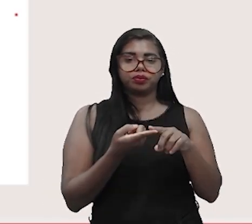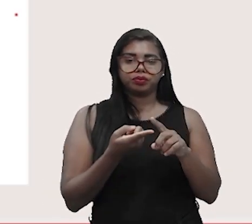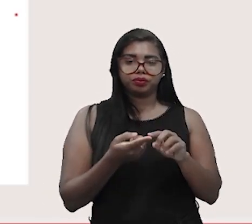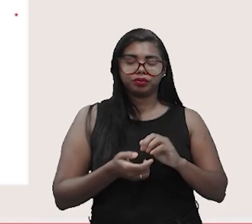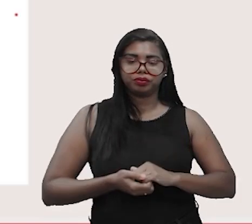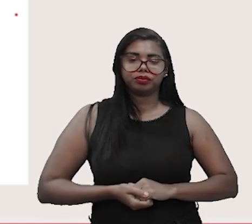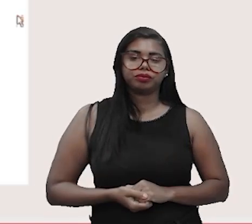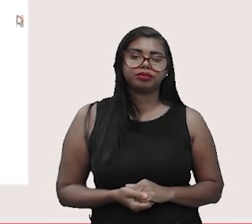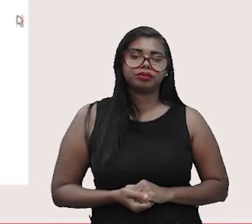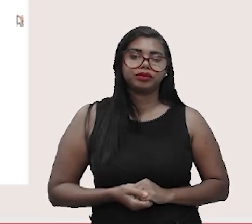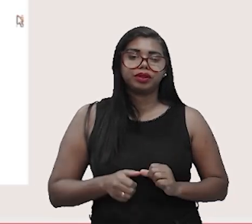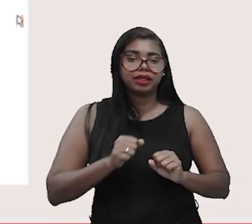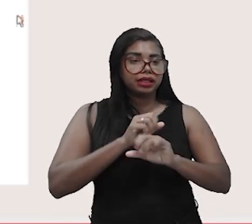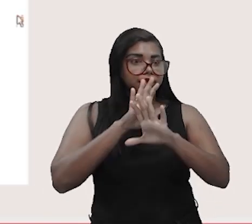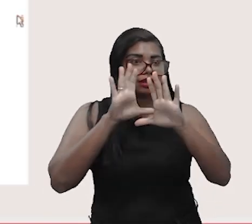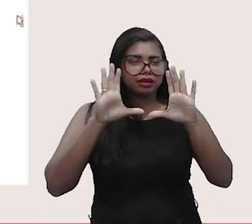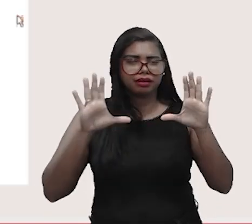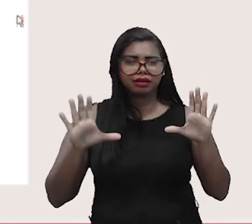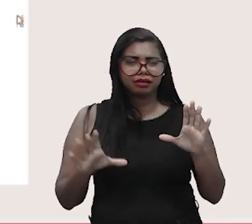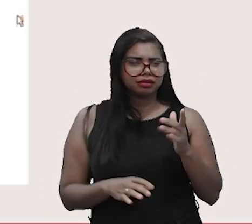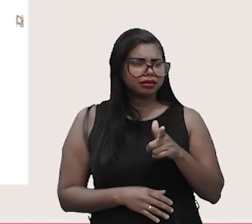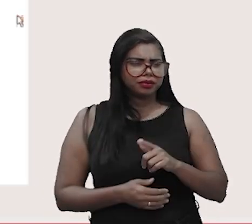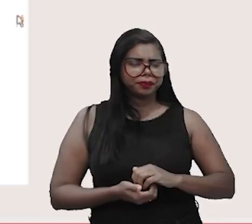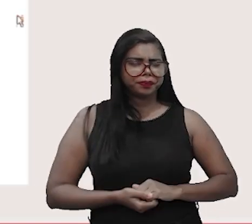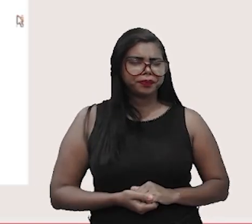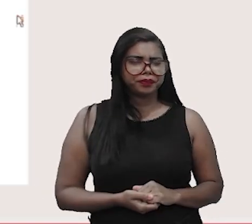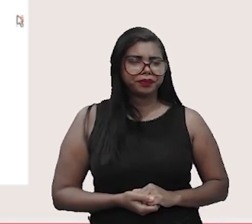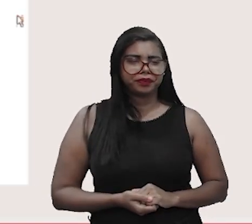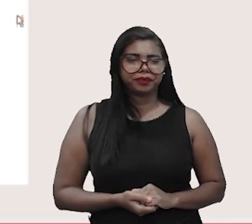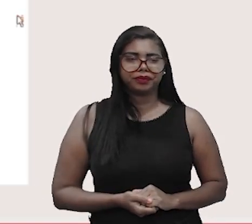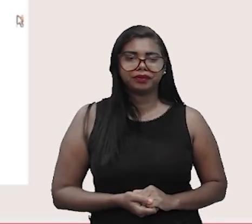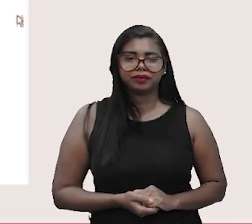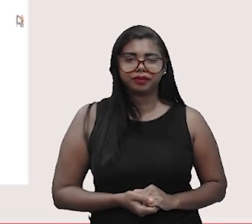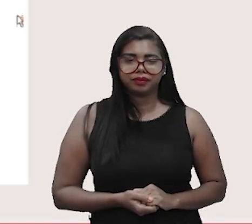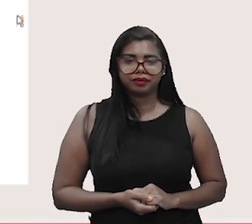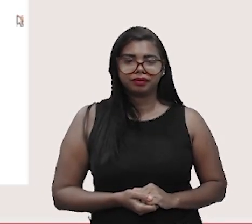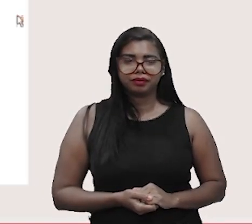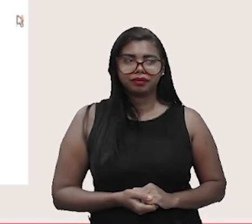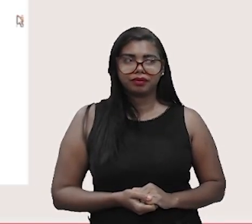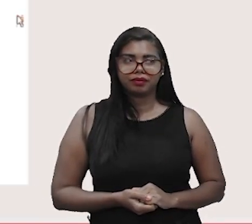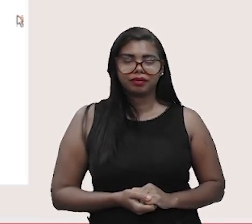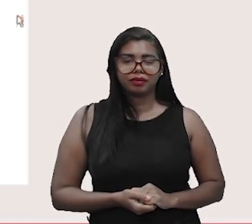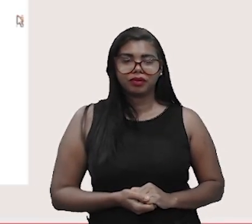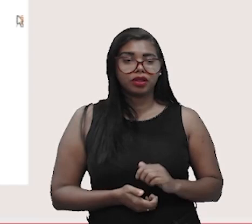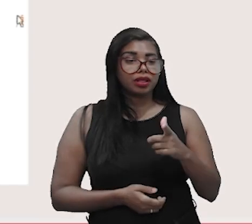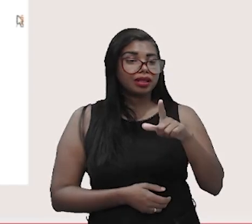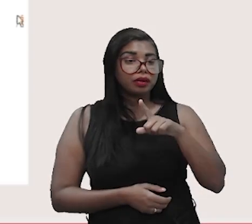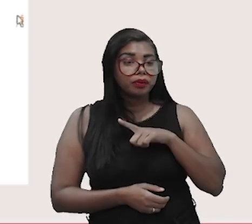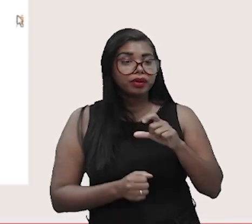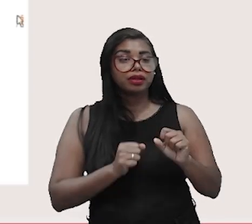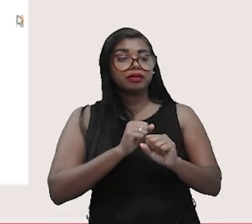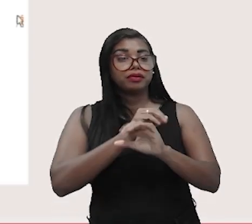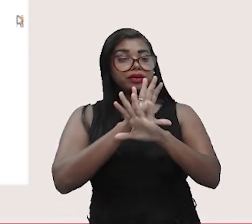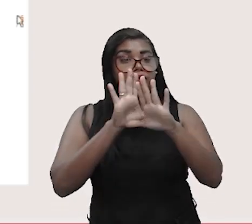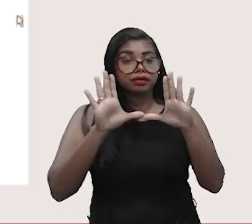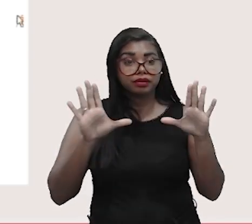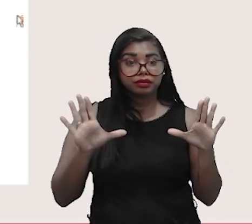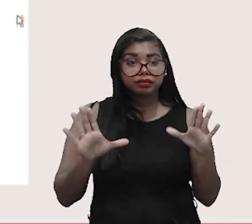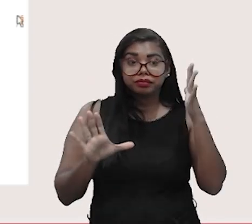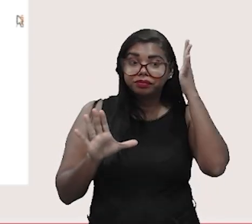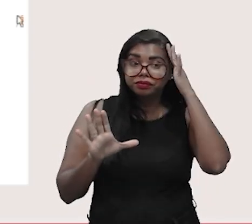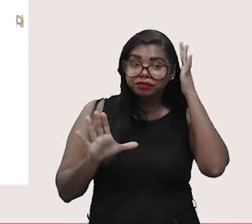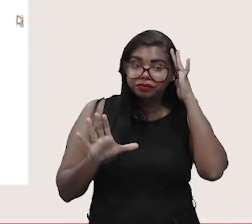de clareza? Não, né? Então não houve essa clareza, né? Diferença de escolaridade